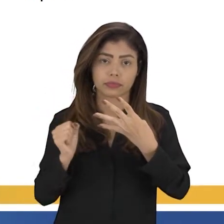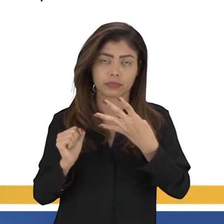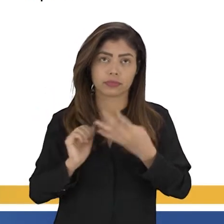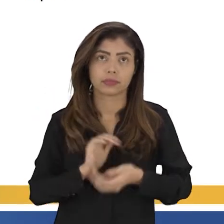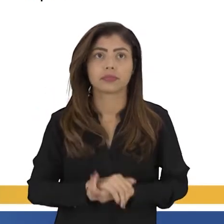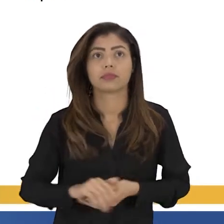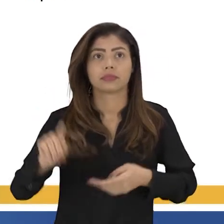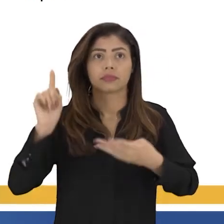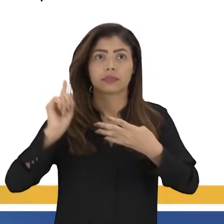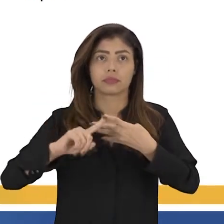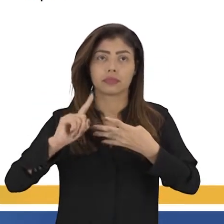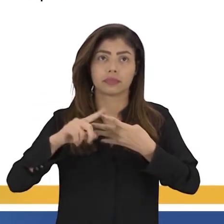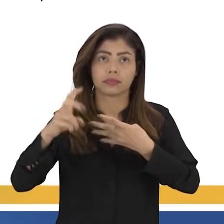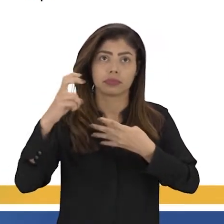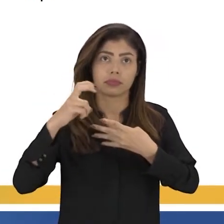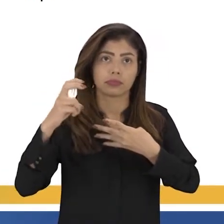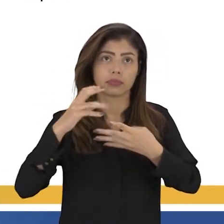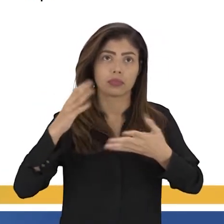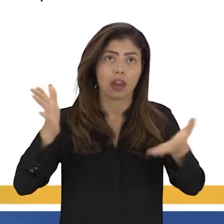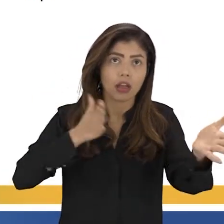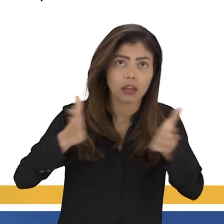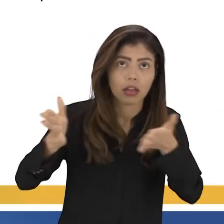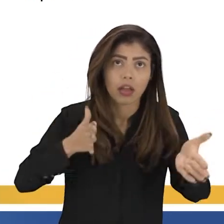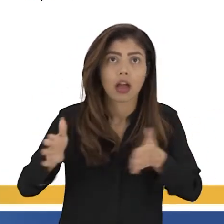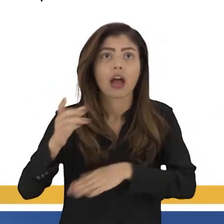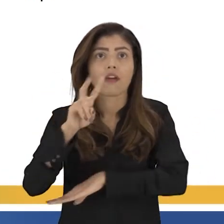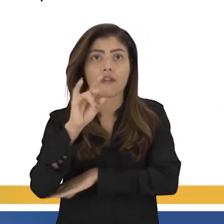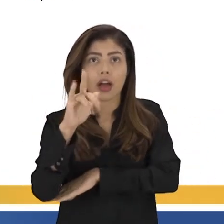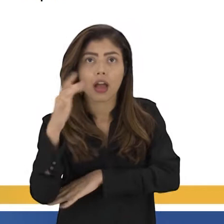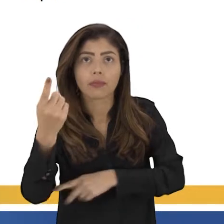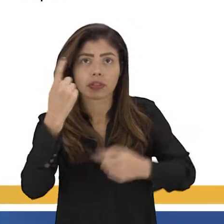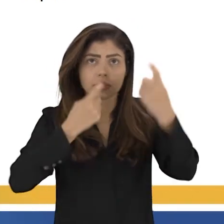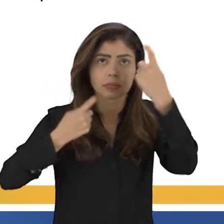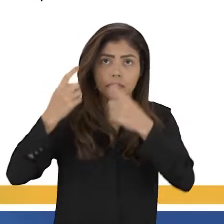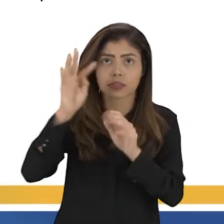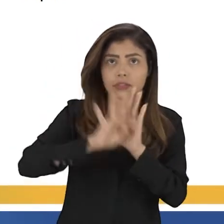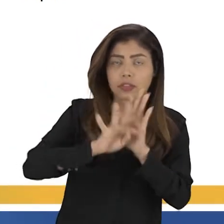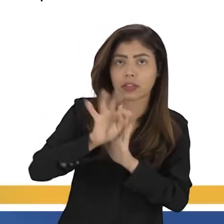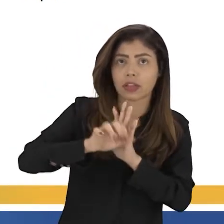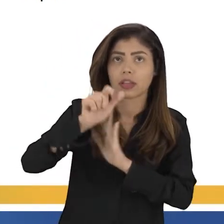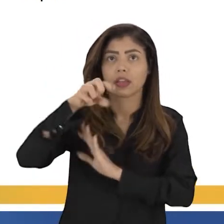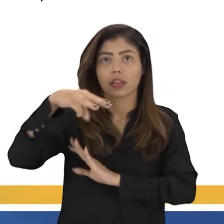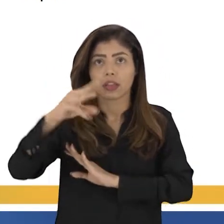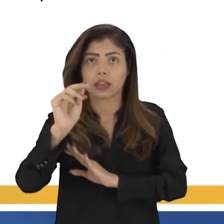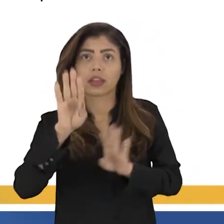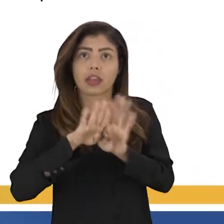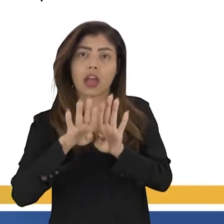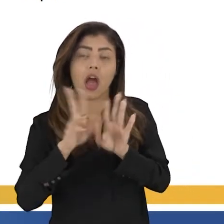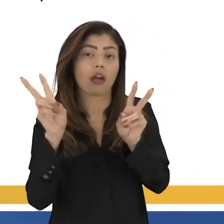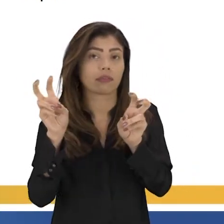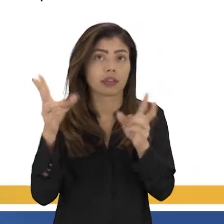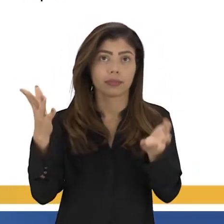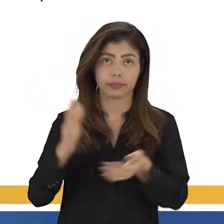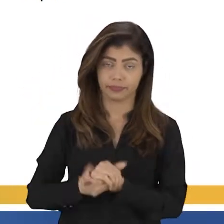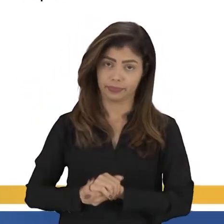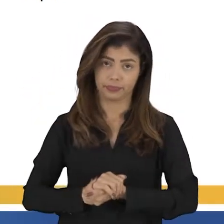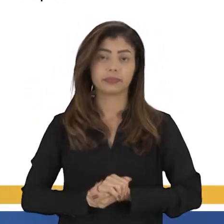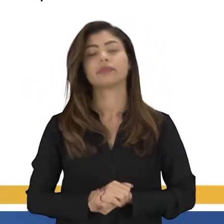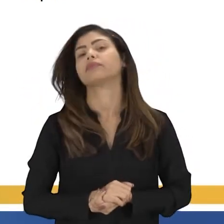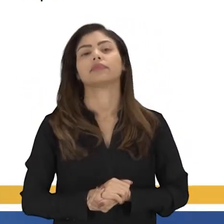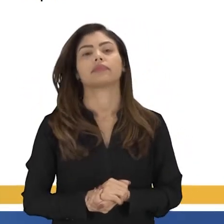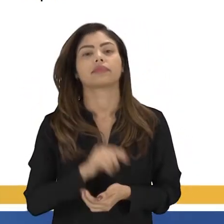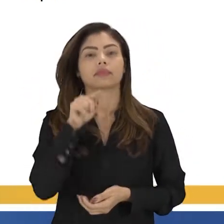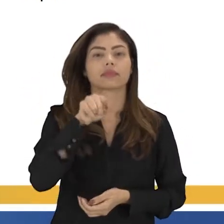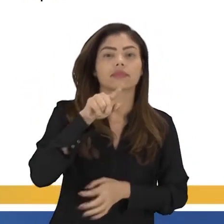8. Habilidade 5 é associar vocábulos e expressões de um texto em língua estrangeira moderna ao seu tema.